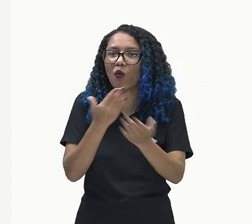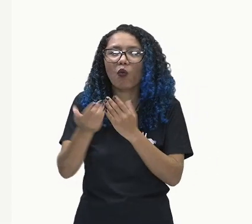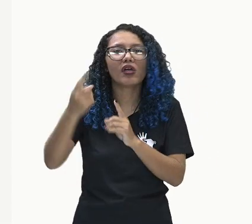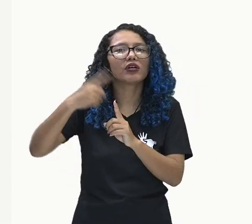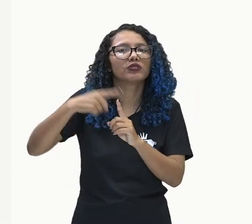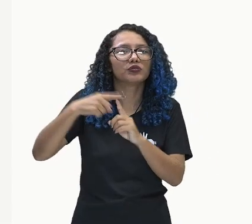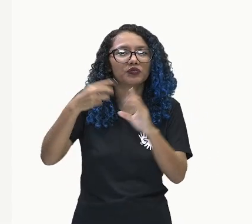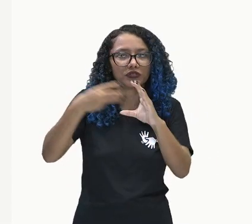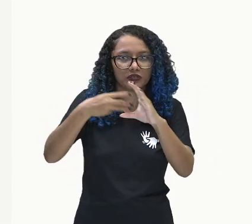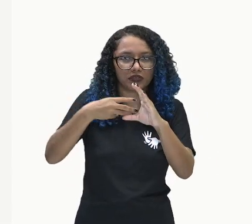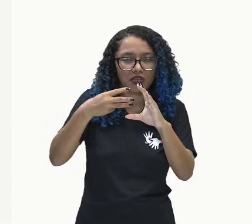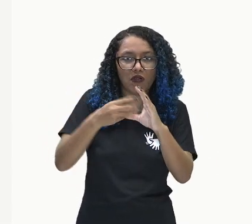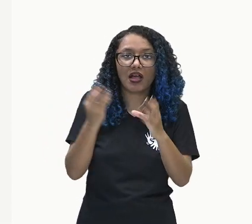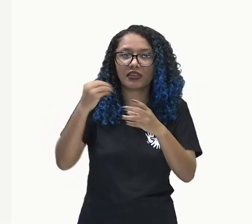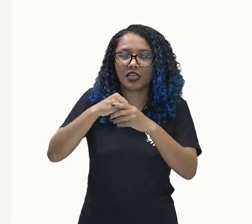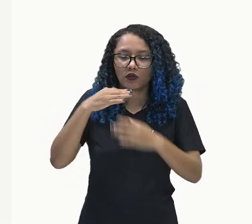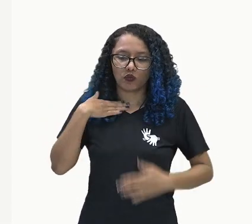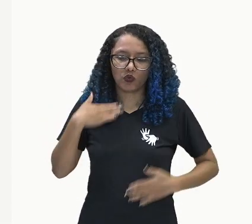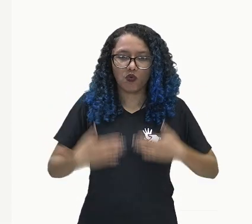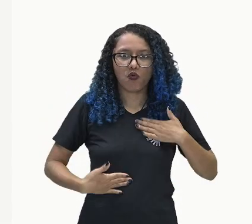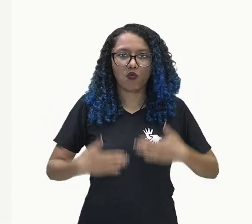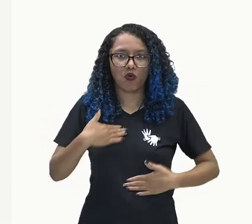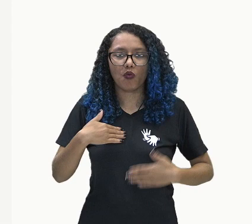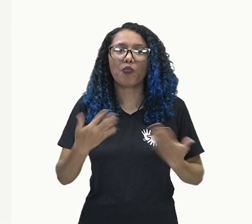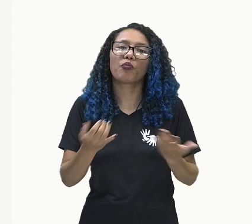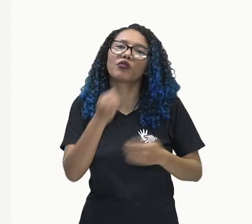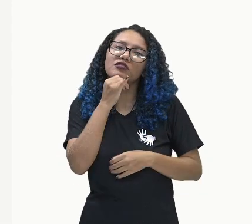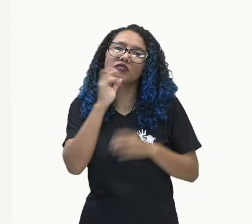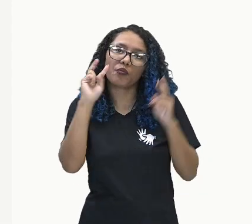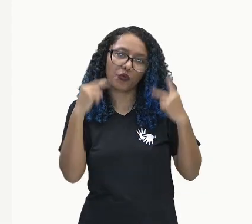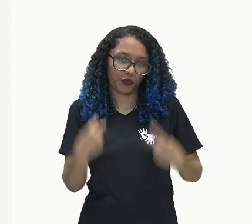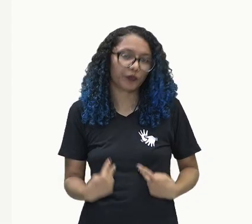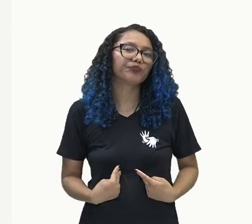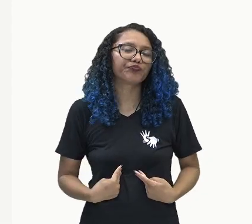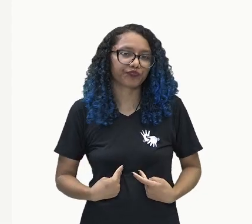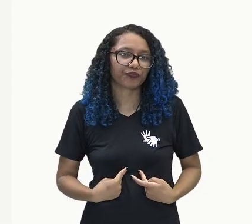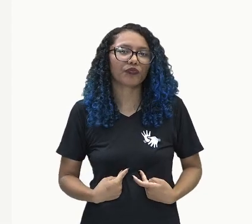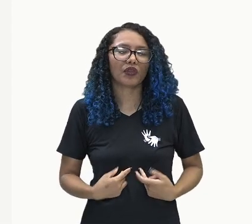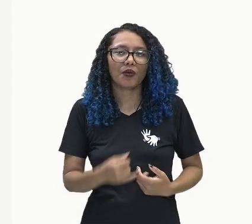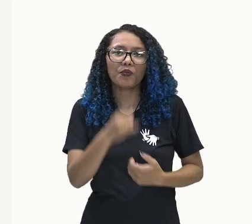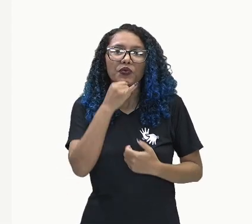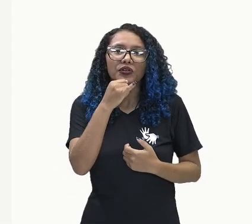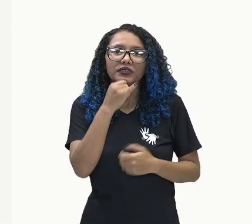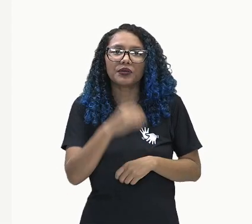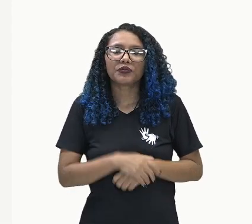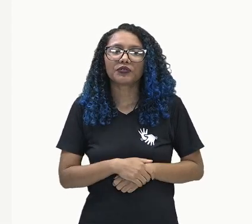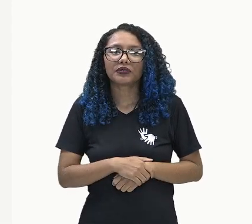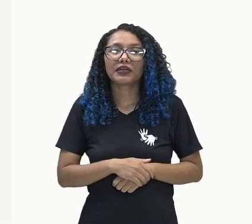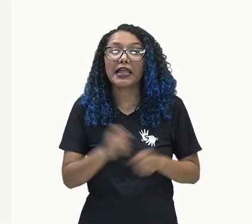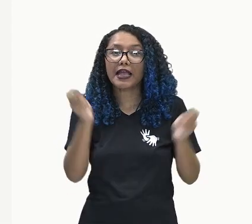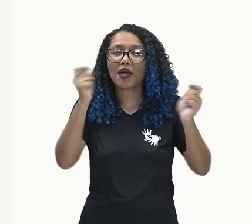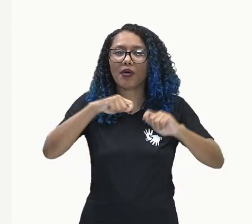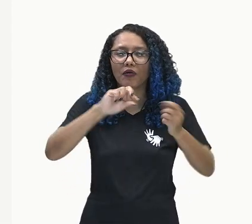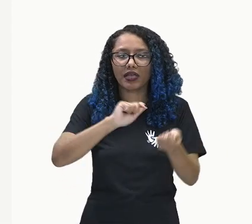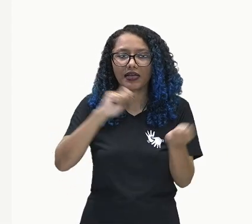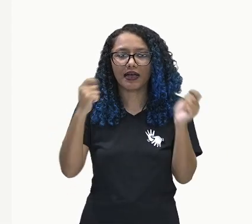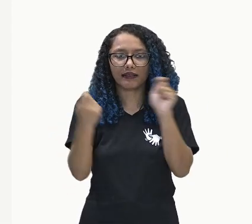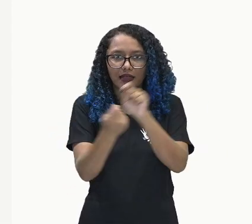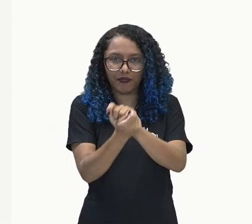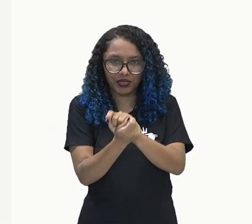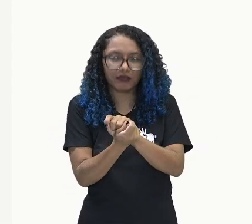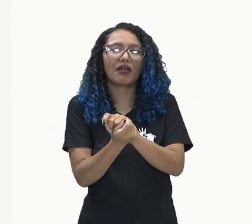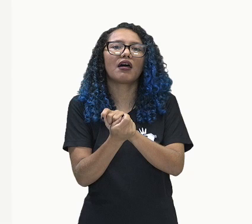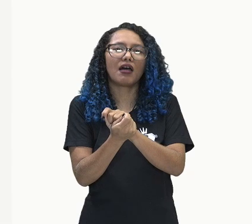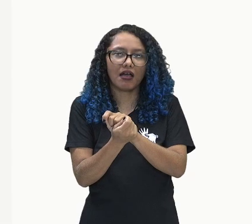dentro de um determinado organismo. Vamos jogar esse exemplo para o corpo humano. Elas têm a capacidade de se diferenciar